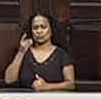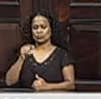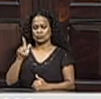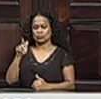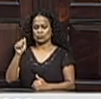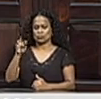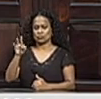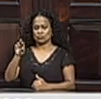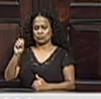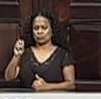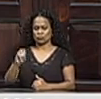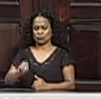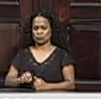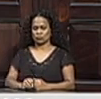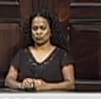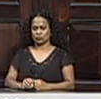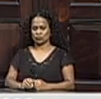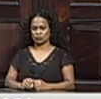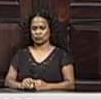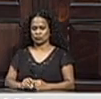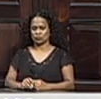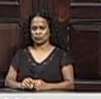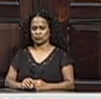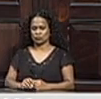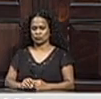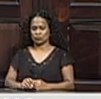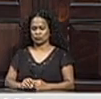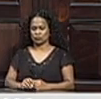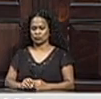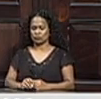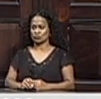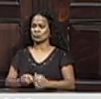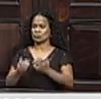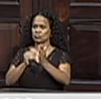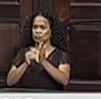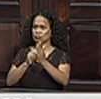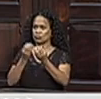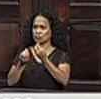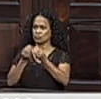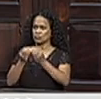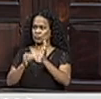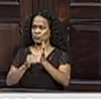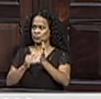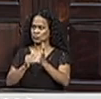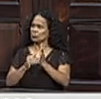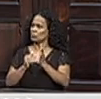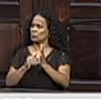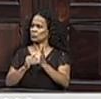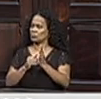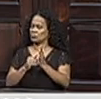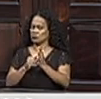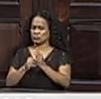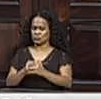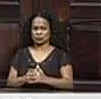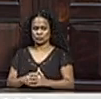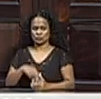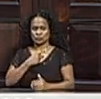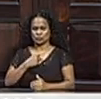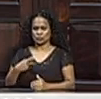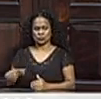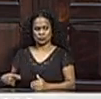Gustavo. Com forma final Com forma final, presidente. de redação. Deputado Redação. Luiz Paulo. Senhor